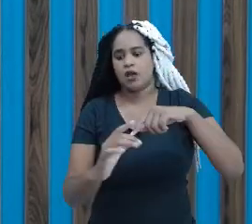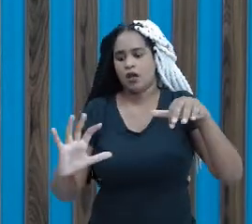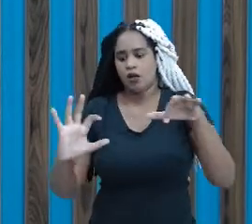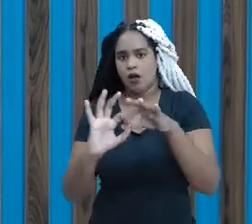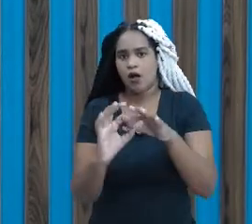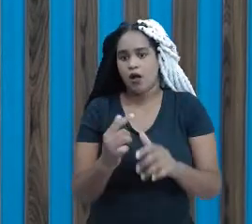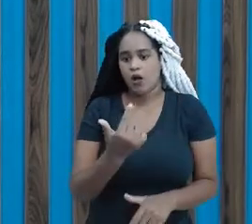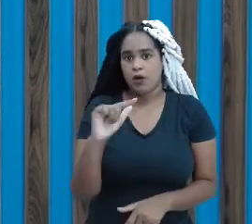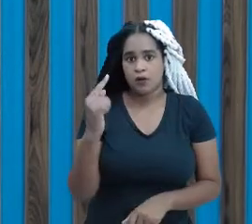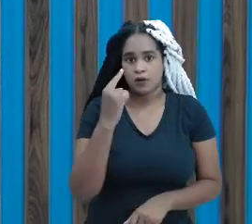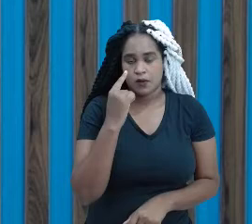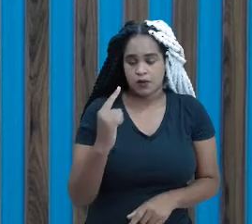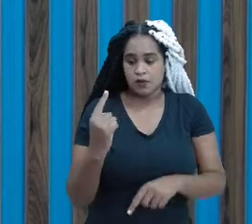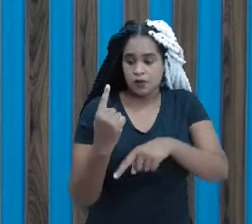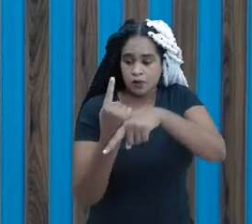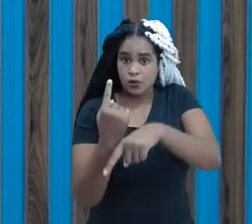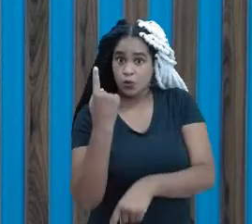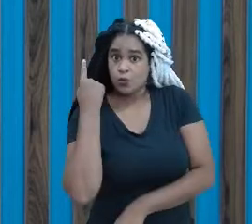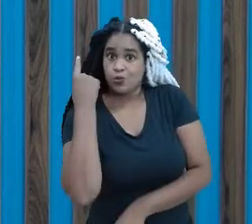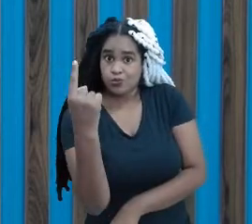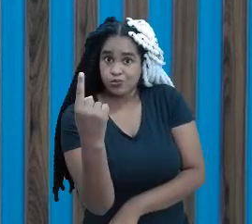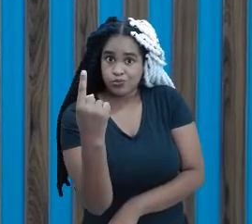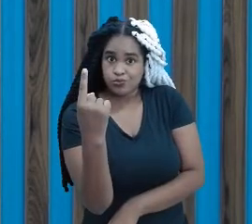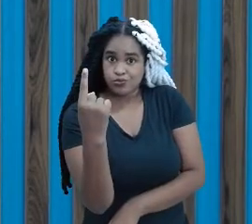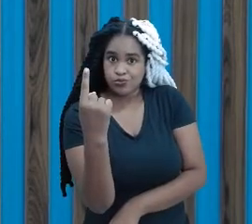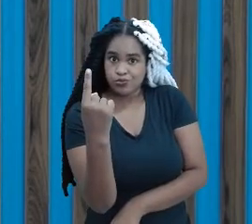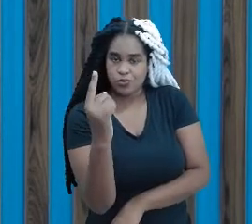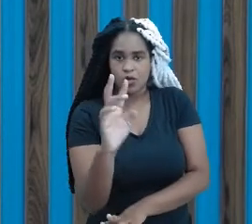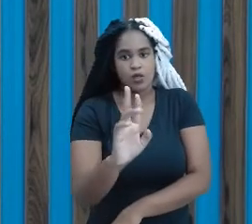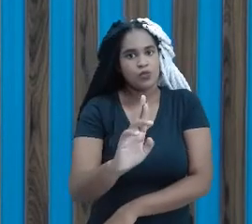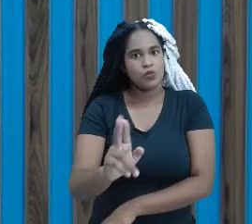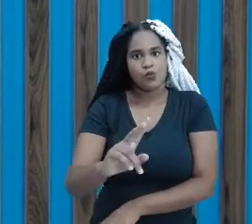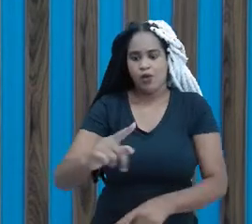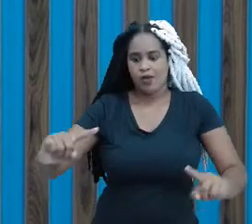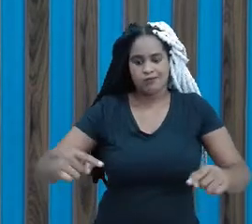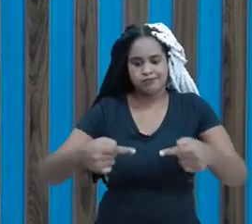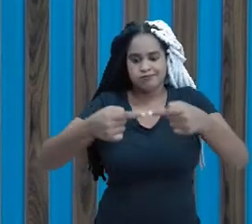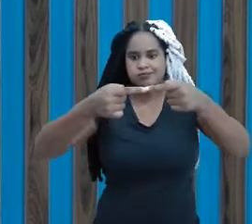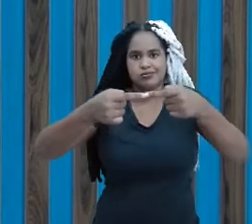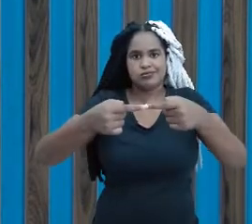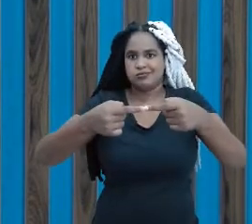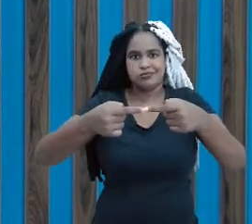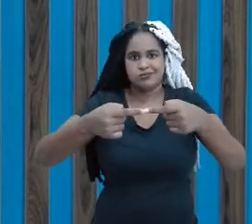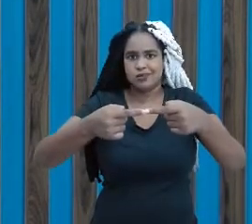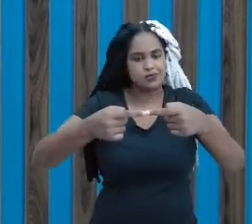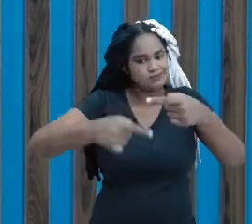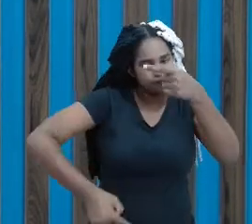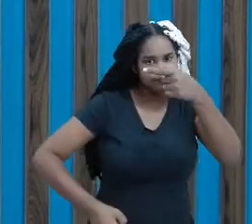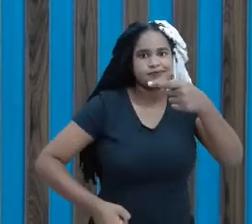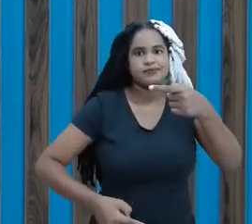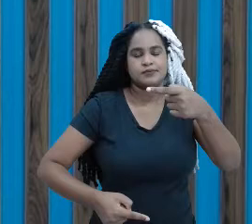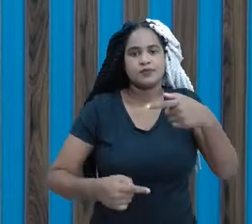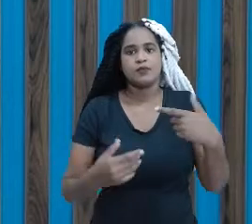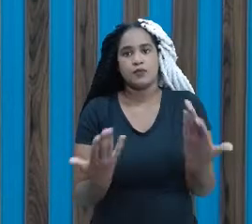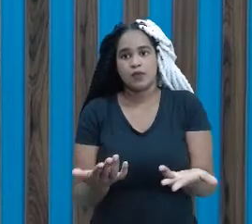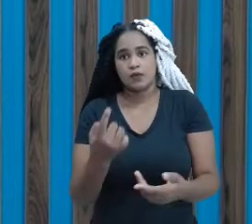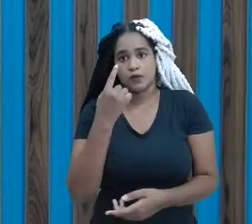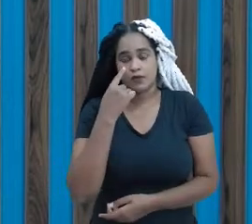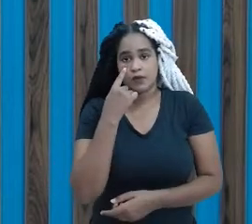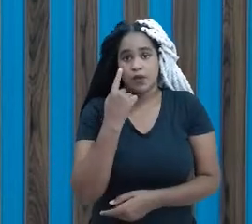aqui com a parte do cromossomo 1 não homólogo. Olha só, gente, o que acontece. E o 1, ó,